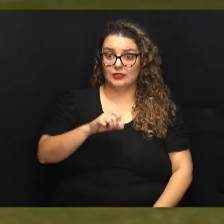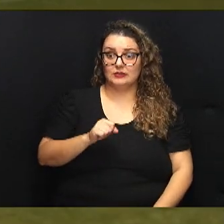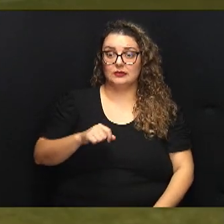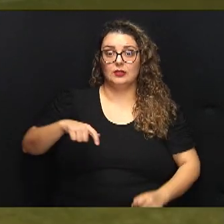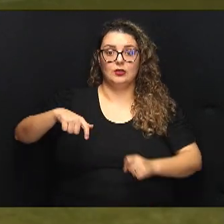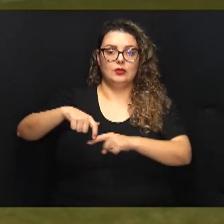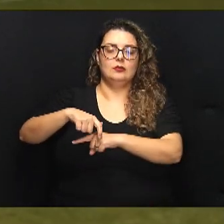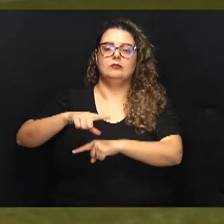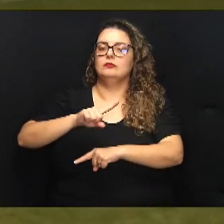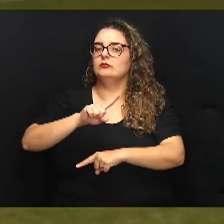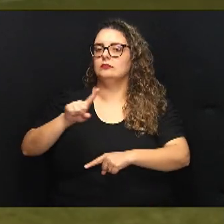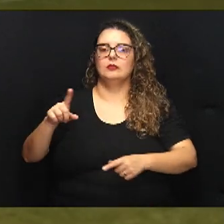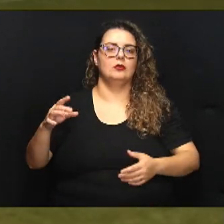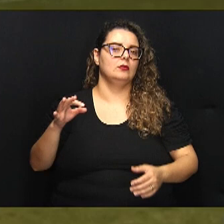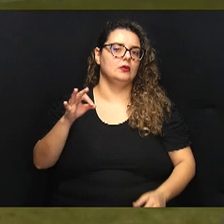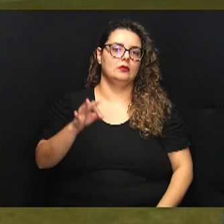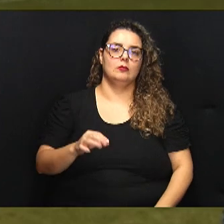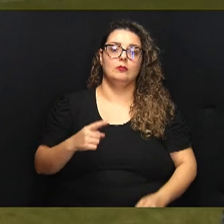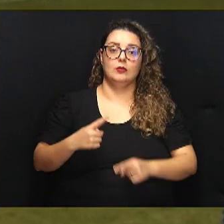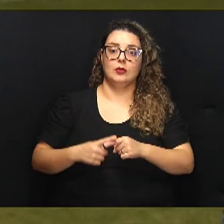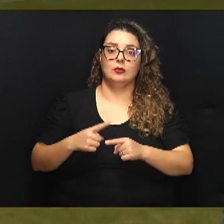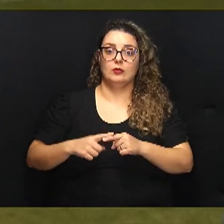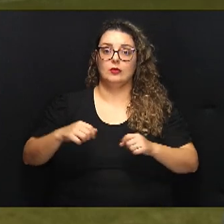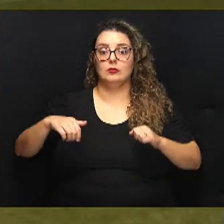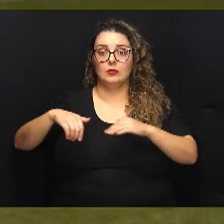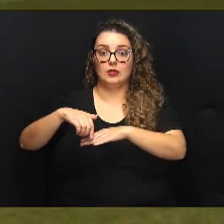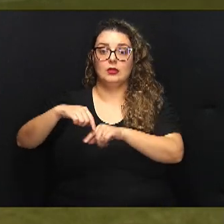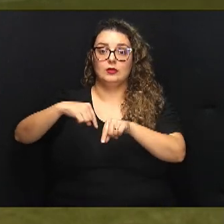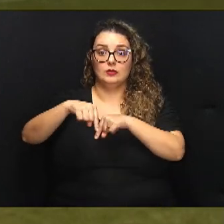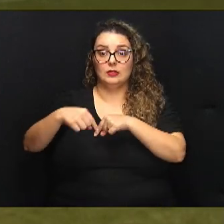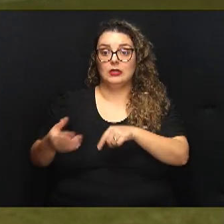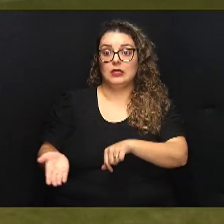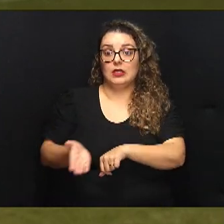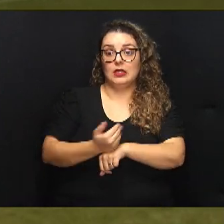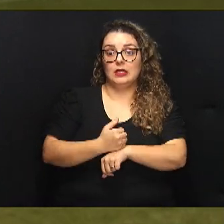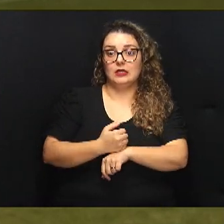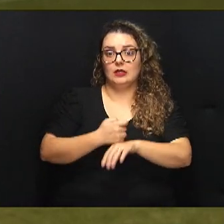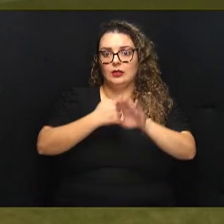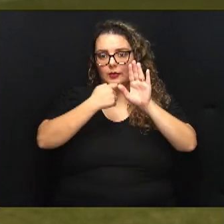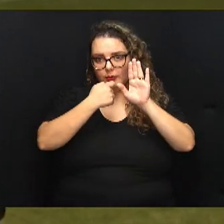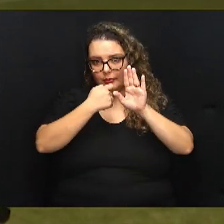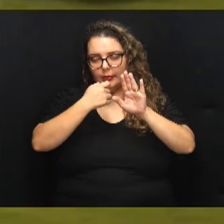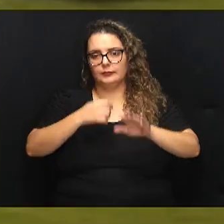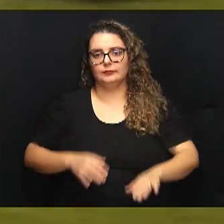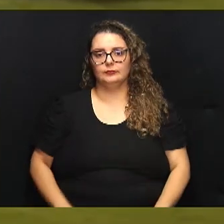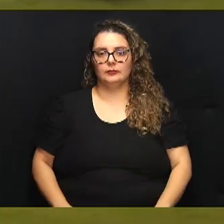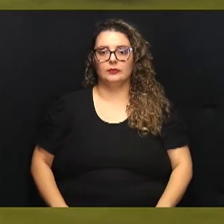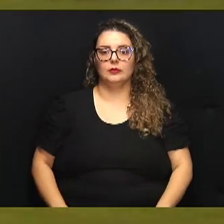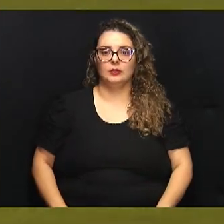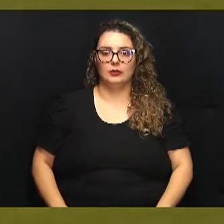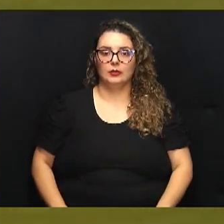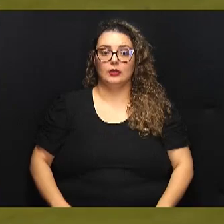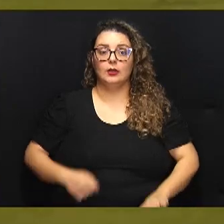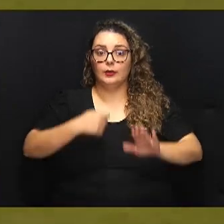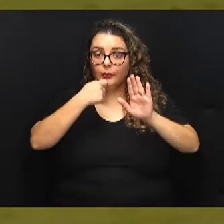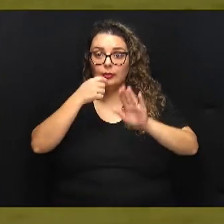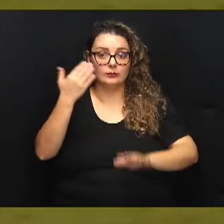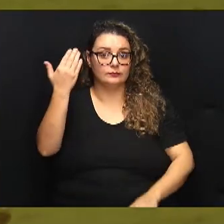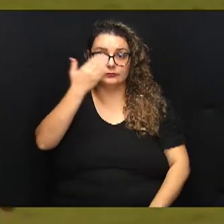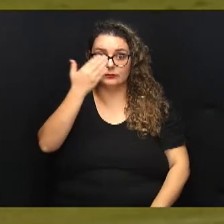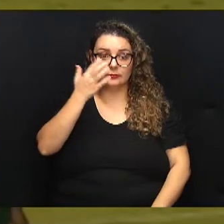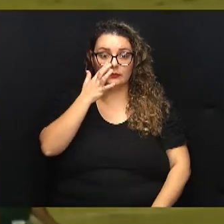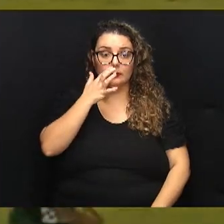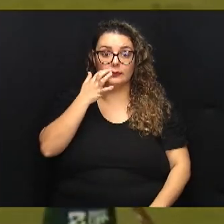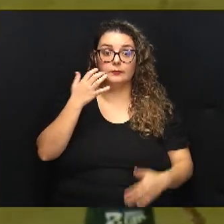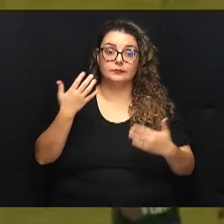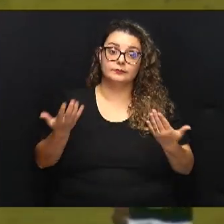foi irregular porque o atacante invadiu a área antes da cobrança. O árbitro e o auxiliar não viram,